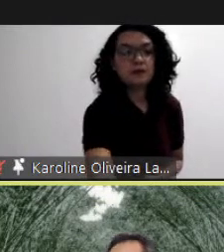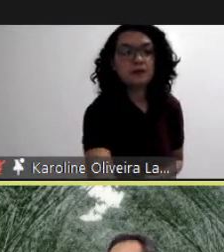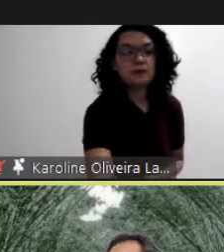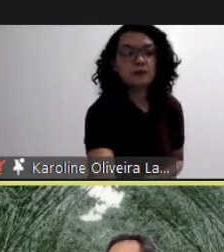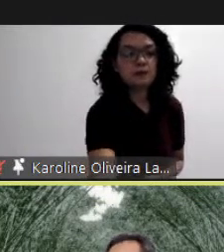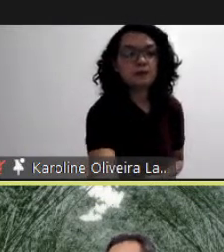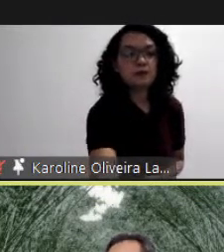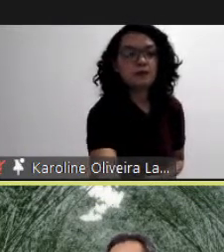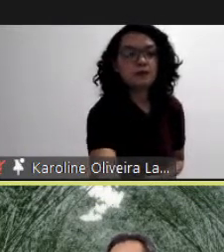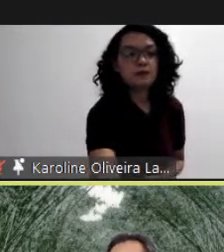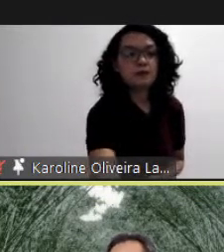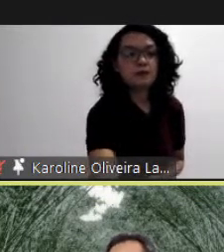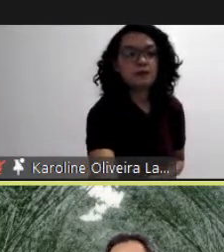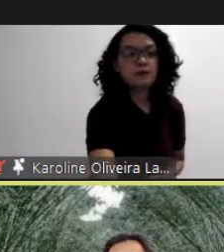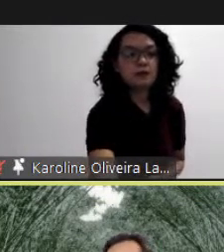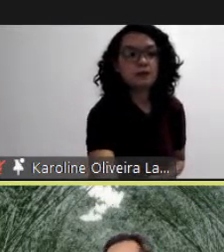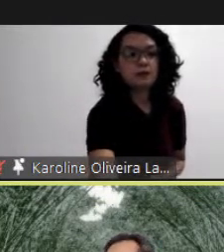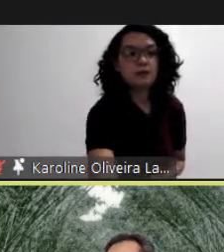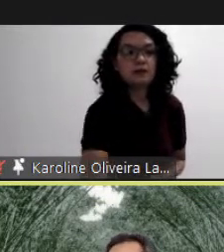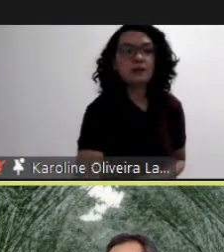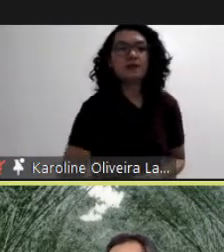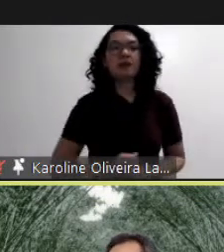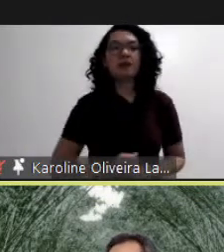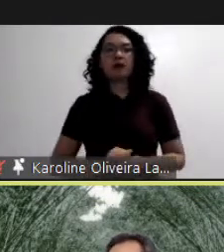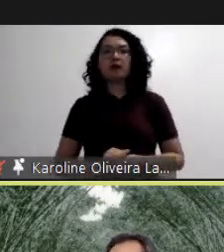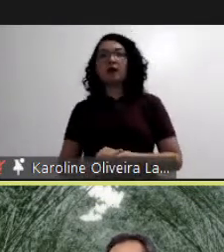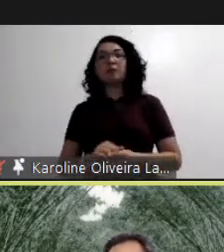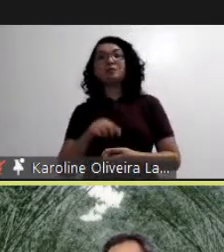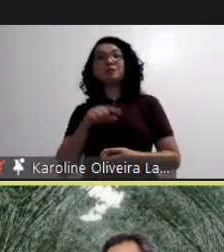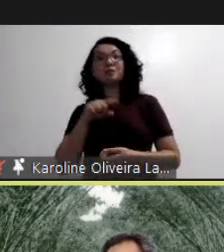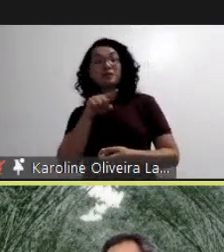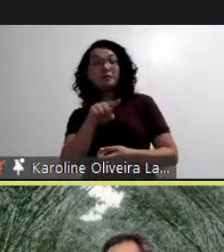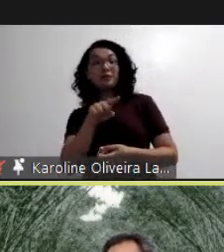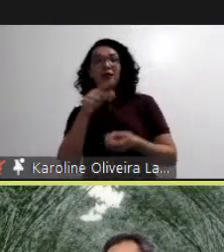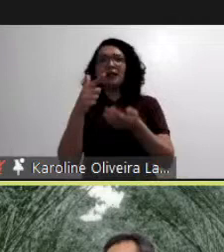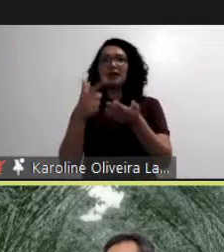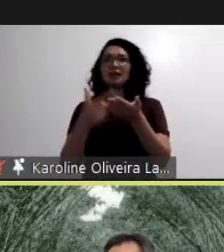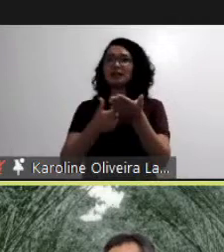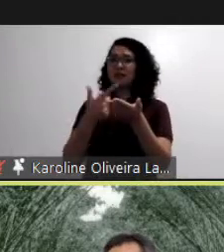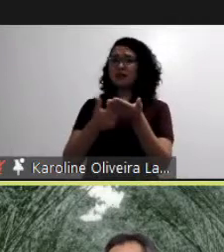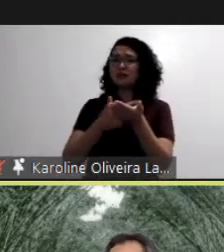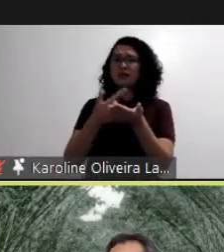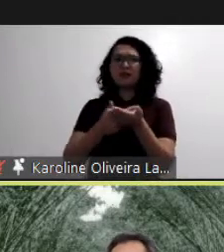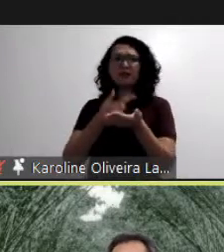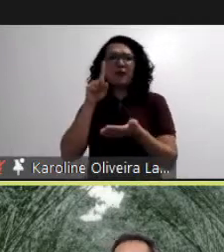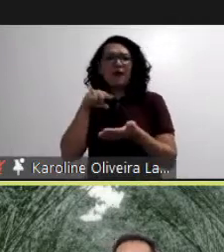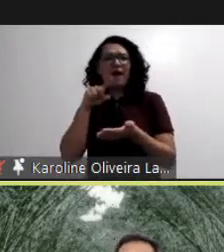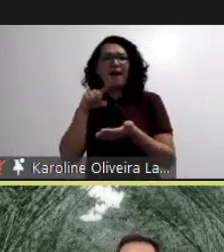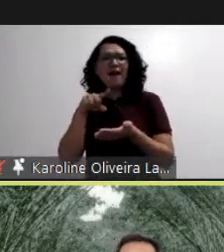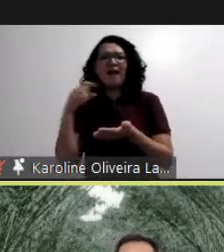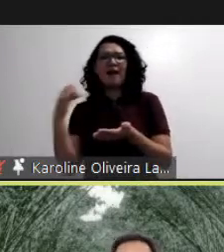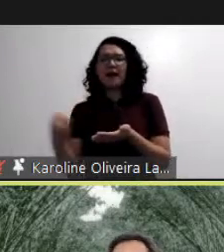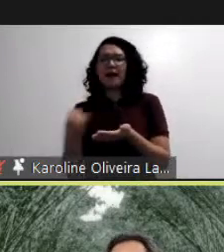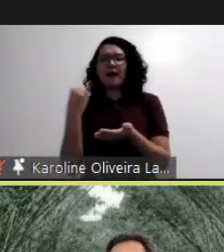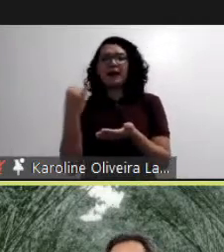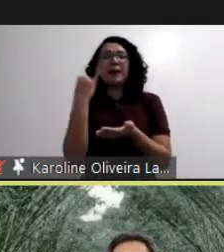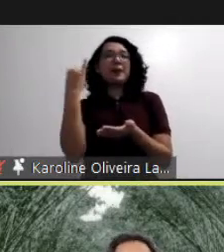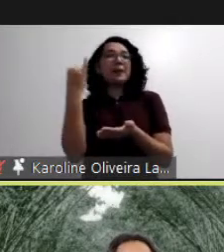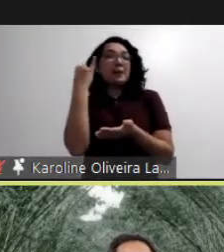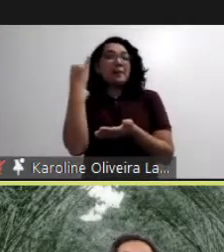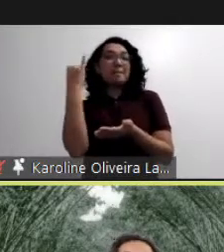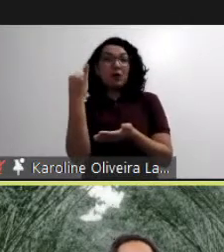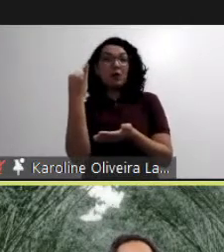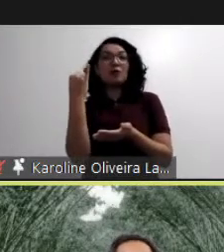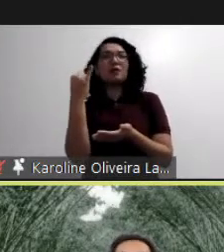que foi traduzido para muitas línguas e foi um livro muito importante para a difusão do Oscar Niemeyer. E essa é uma versão